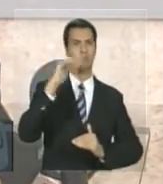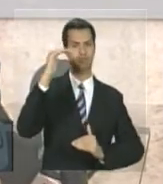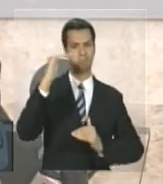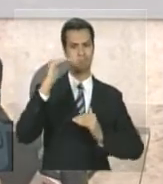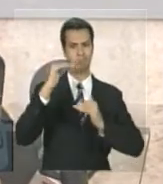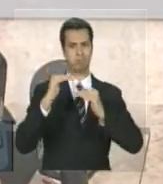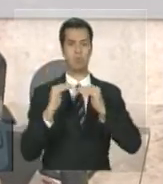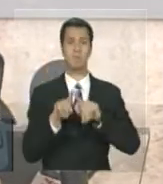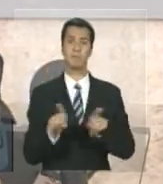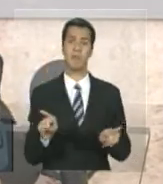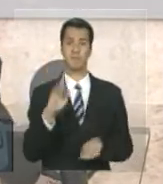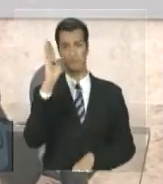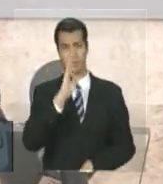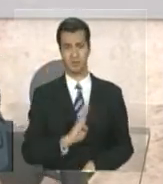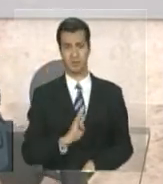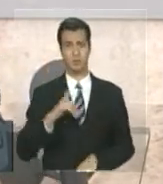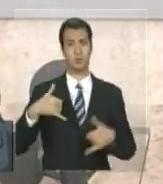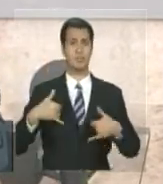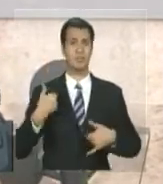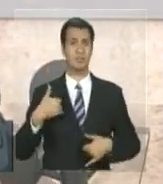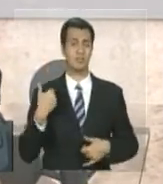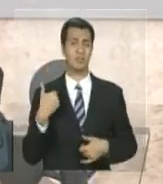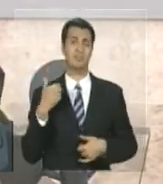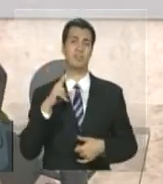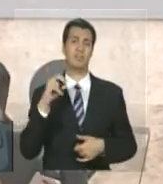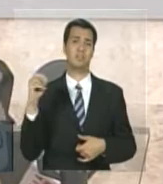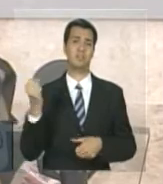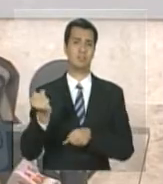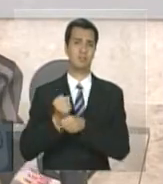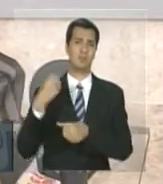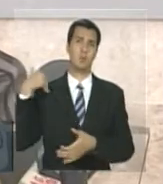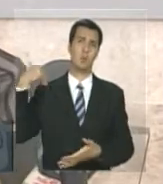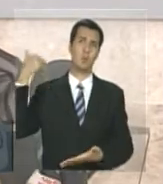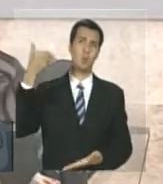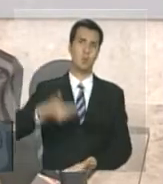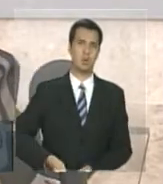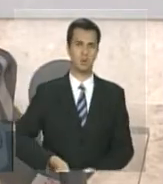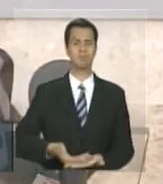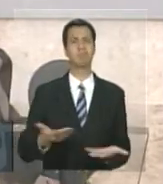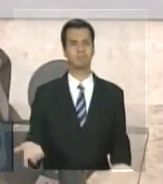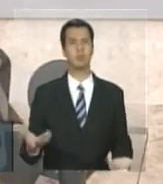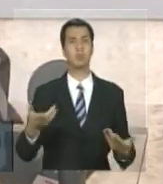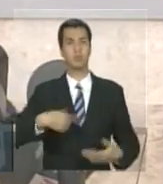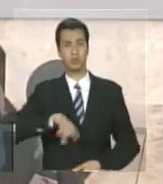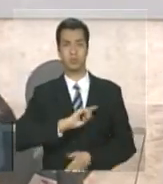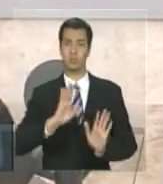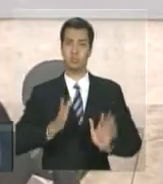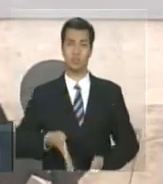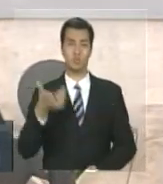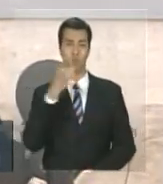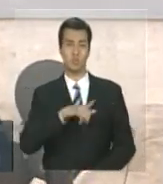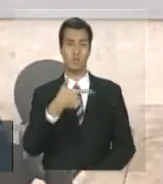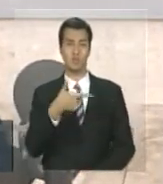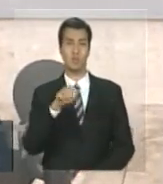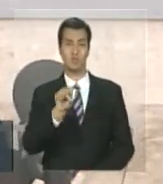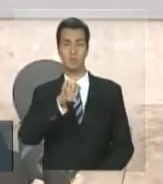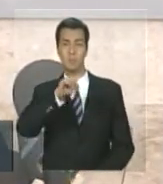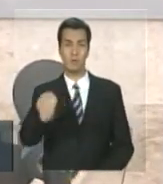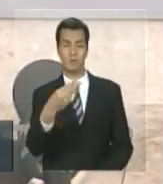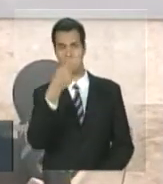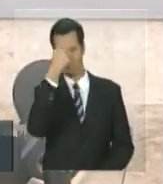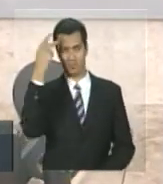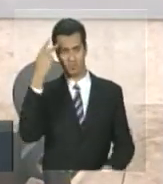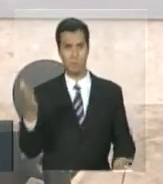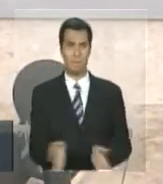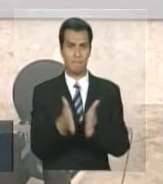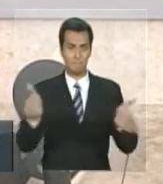anos de história. Então, o primeiro que nós temos que olhar o filme. Nós conseguimos tirar 28 milhões de pessoas da pobreza, 40